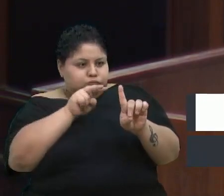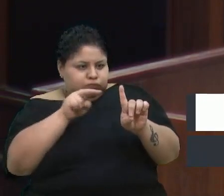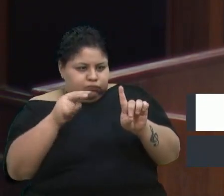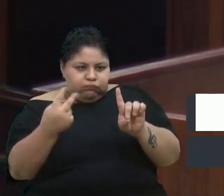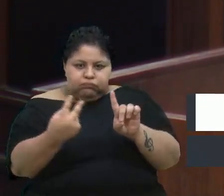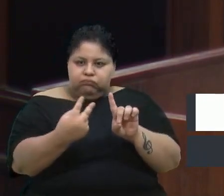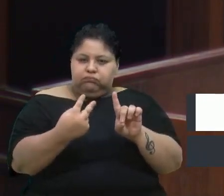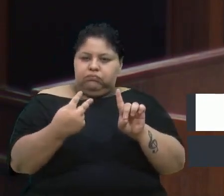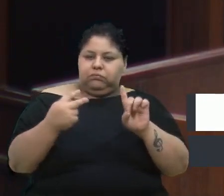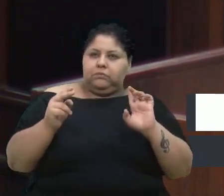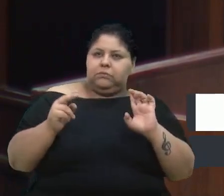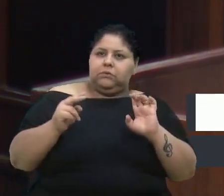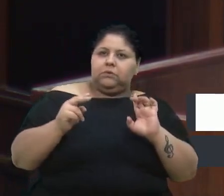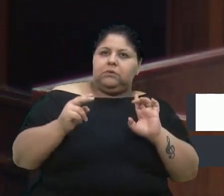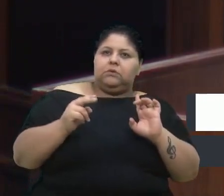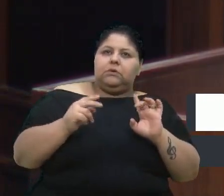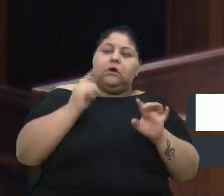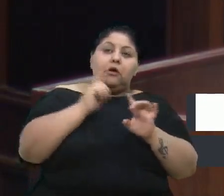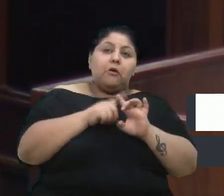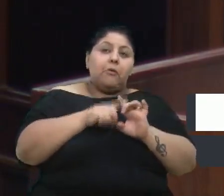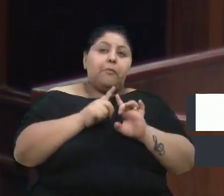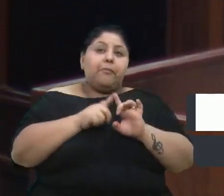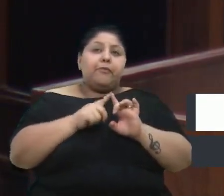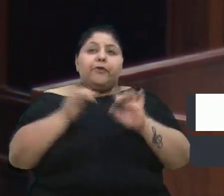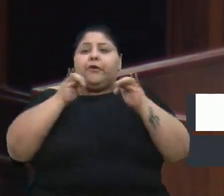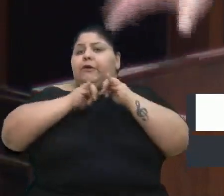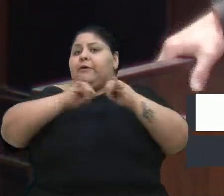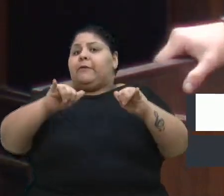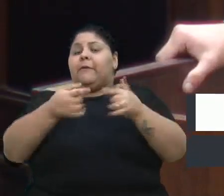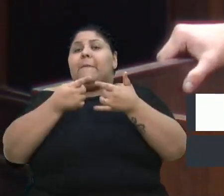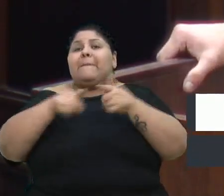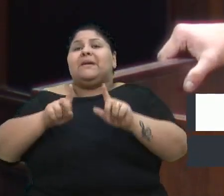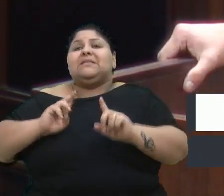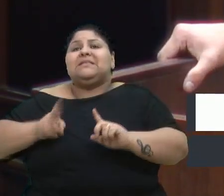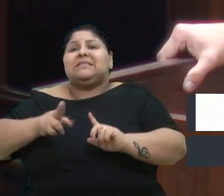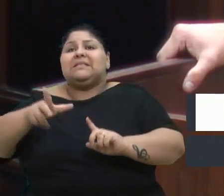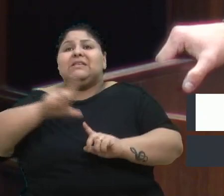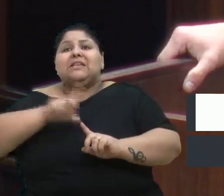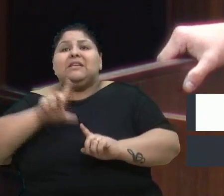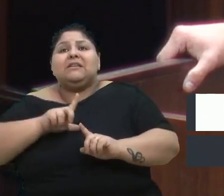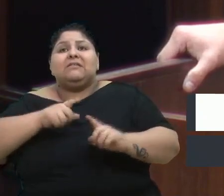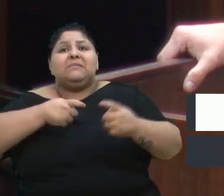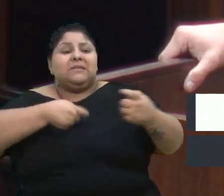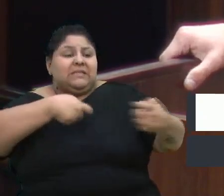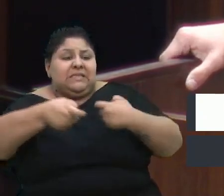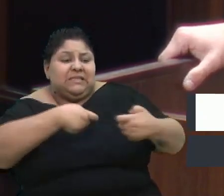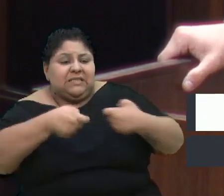porque devido às mídias sociais, mas sempre existiu essas guerras. Síria,